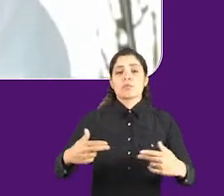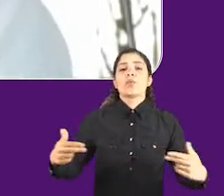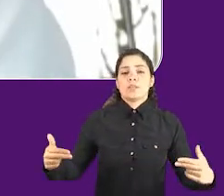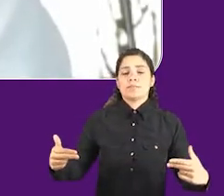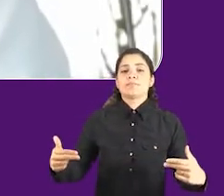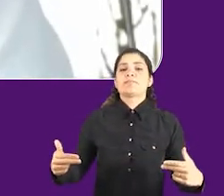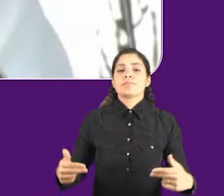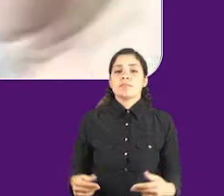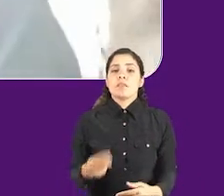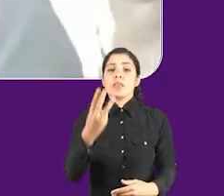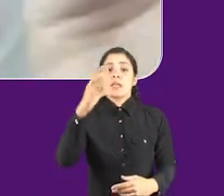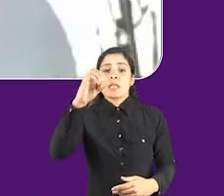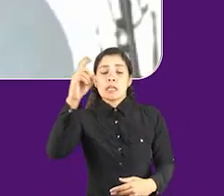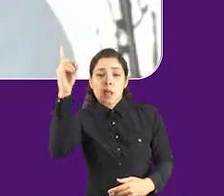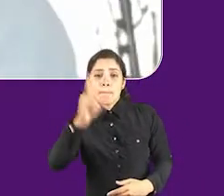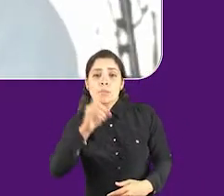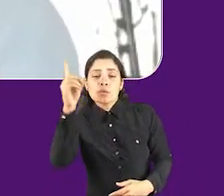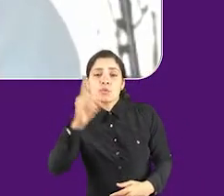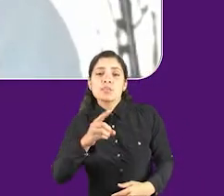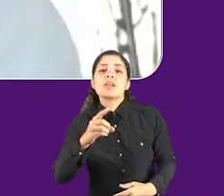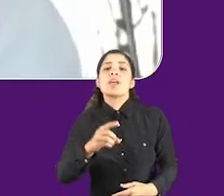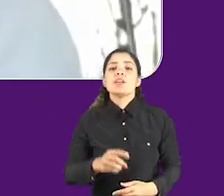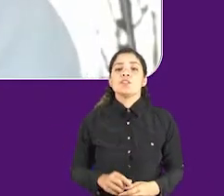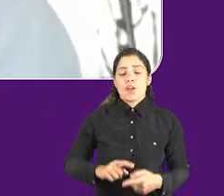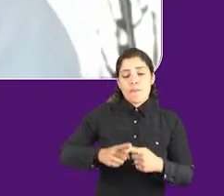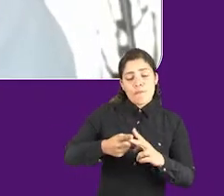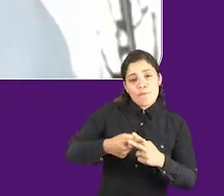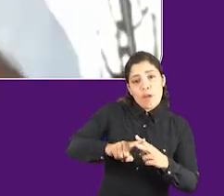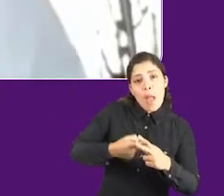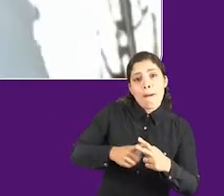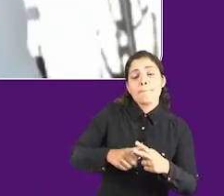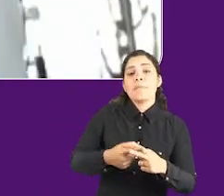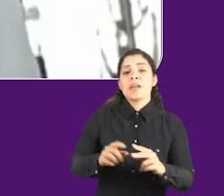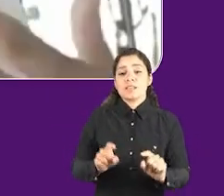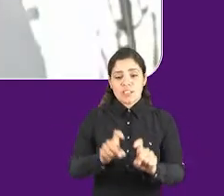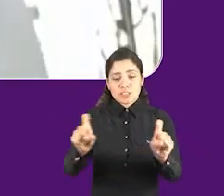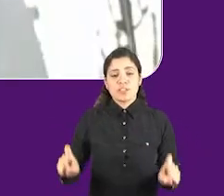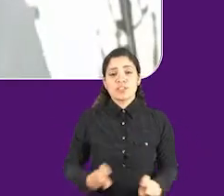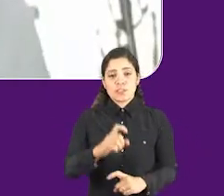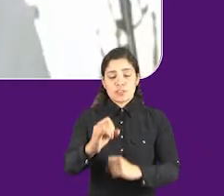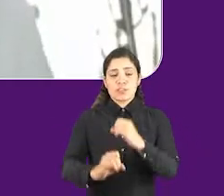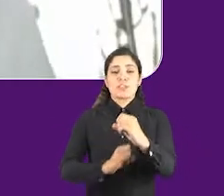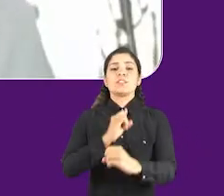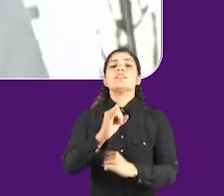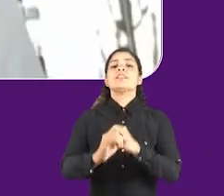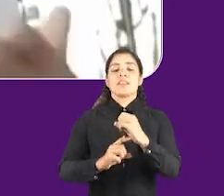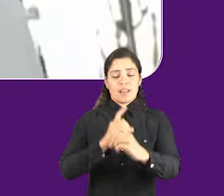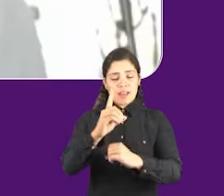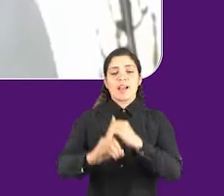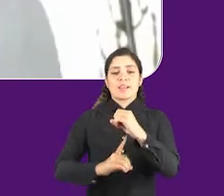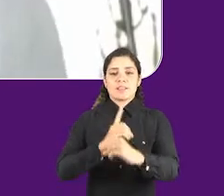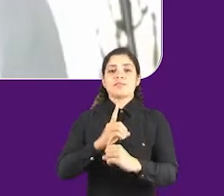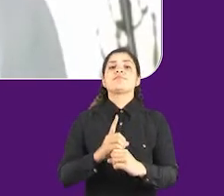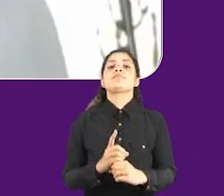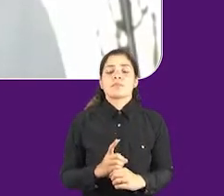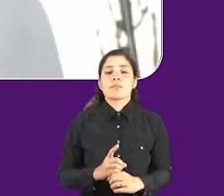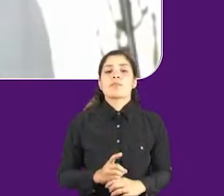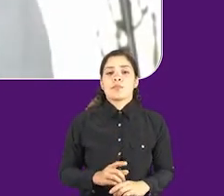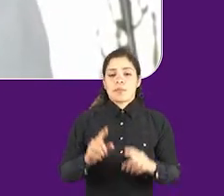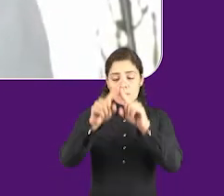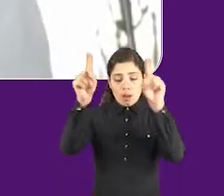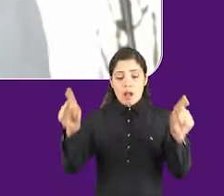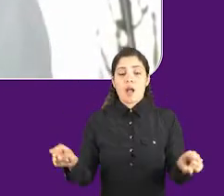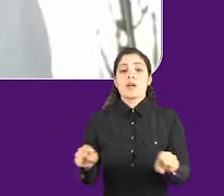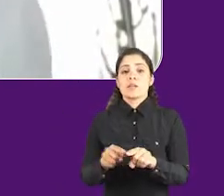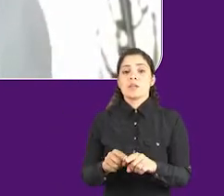eu usávamos trinta por cento das funcionalidades dessa das Ferramentas digitais que a gente tinha já acontece a lua